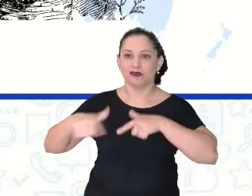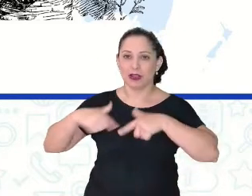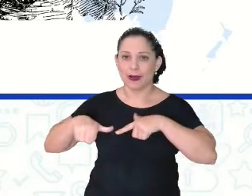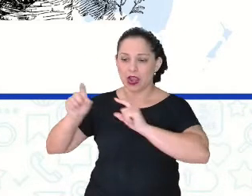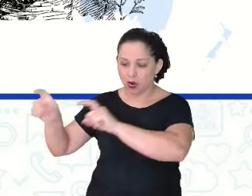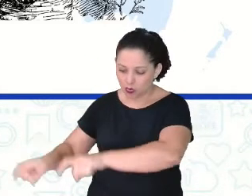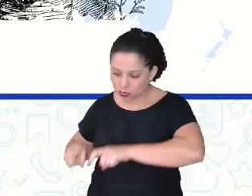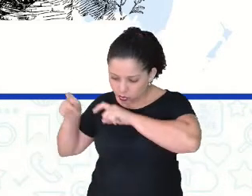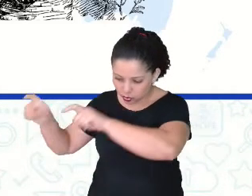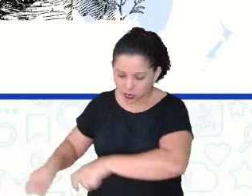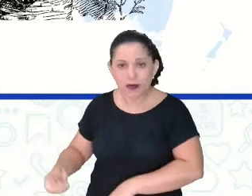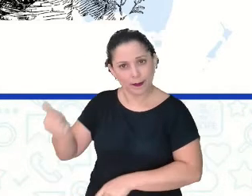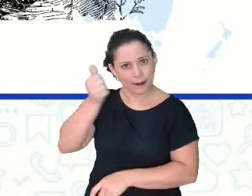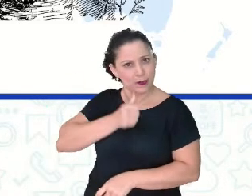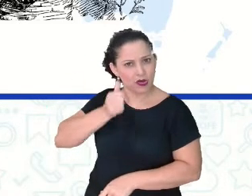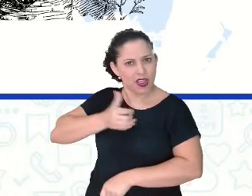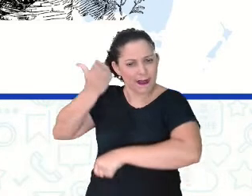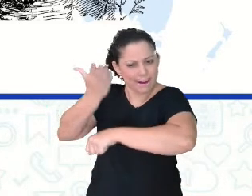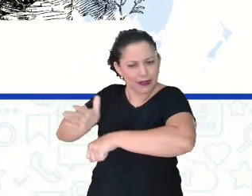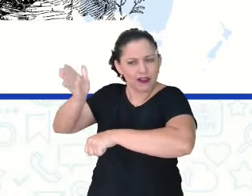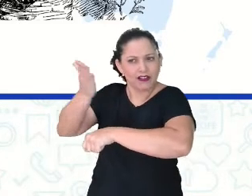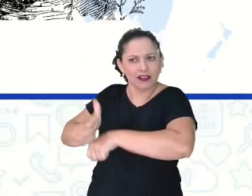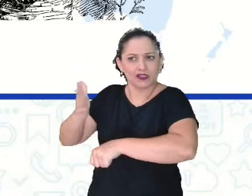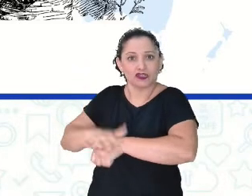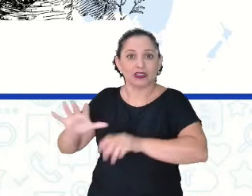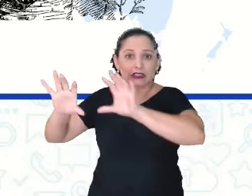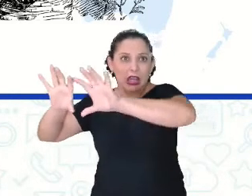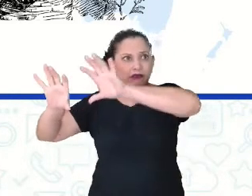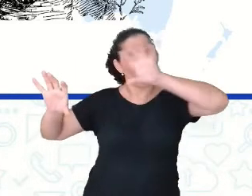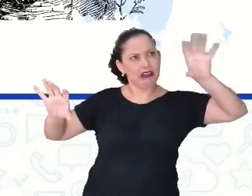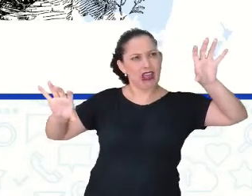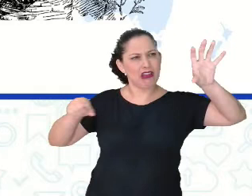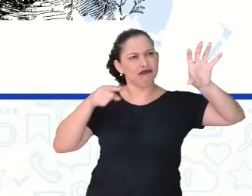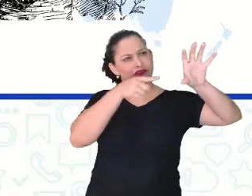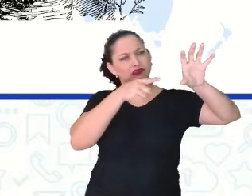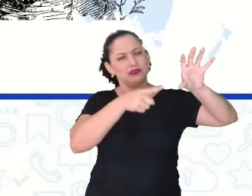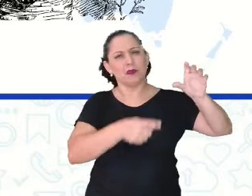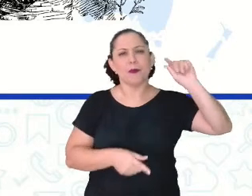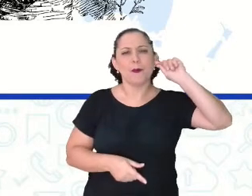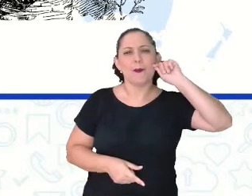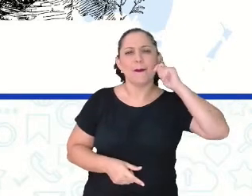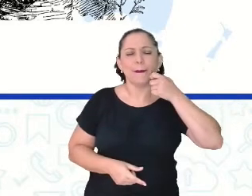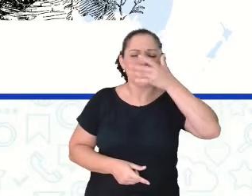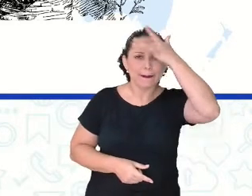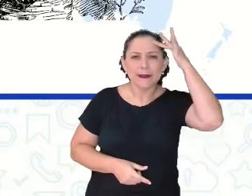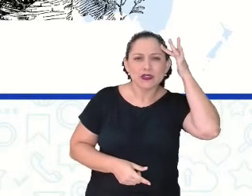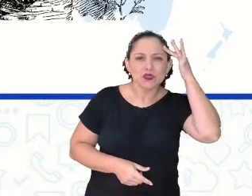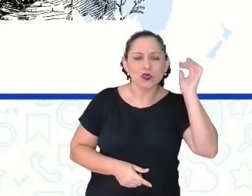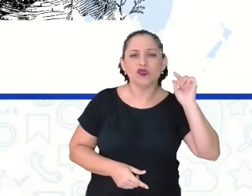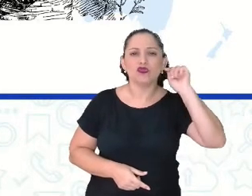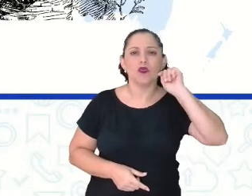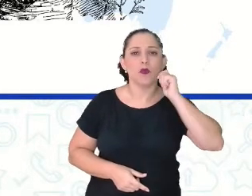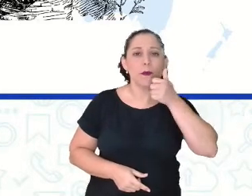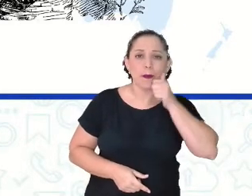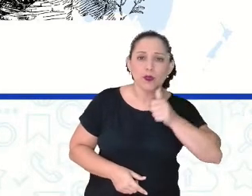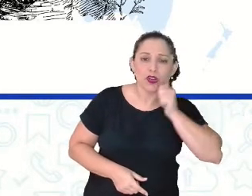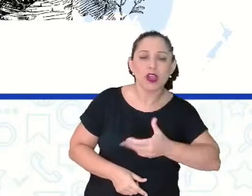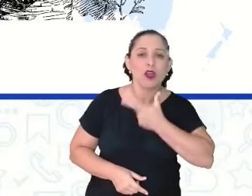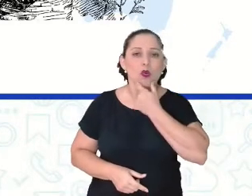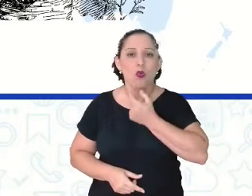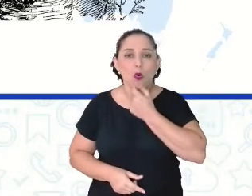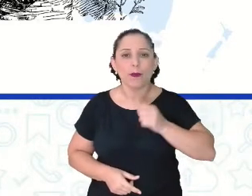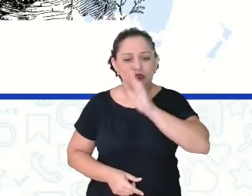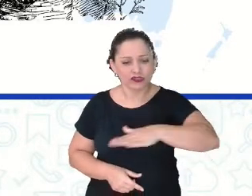agricultura, brancas. E na outra, escravos negros, africanos, também homens, mulheres e